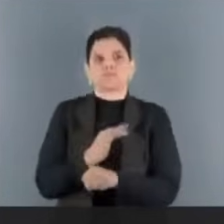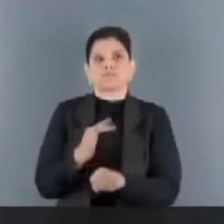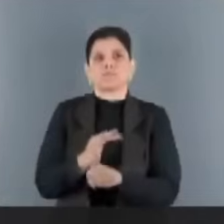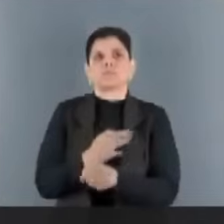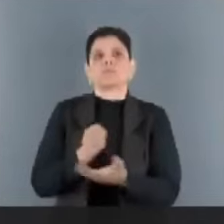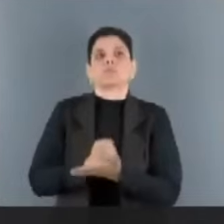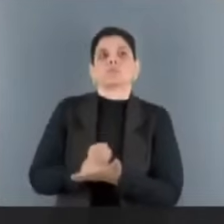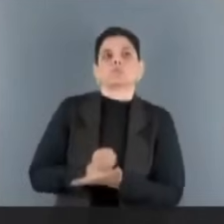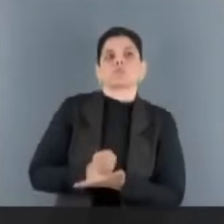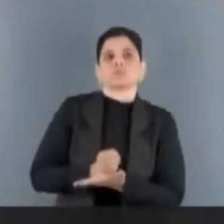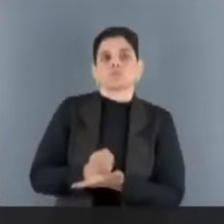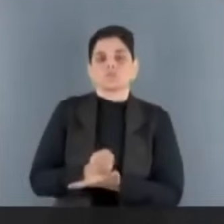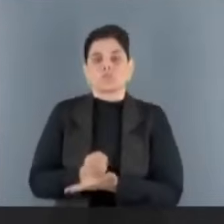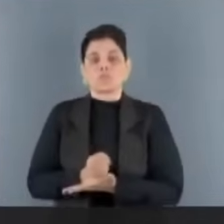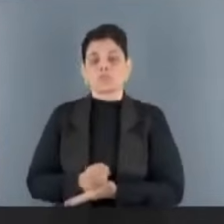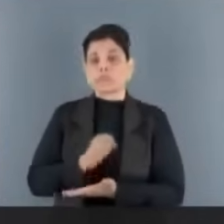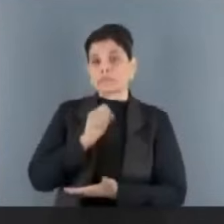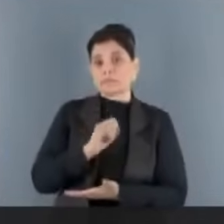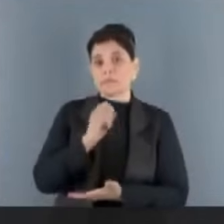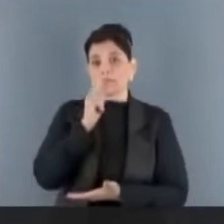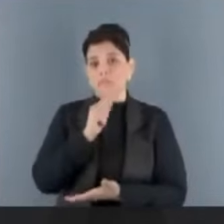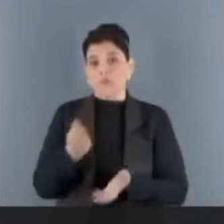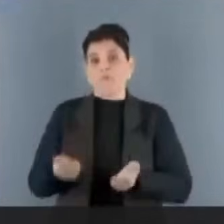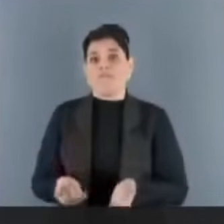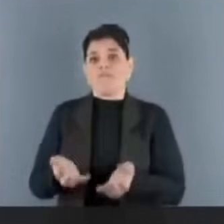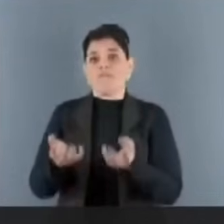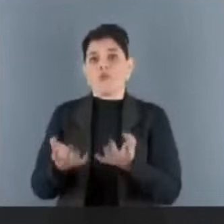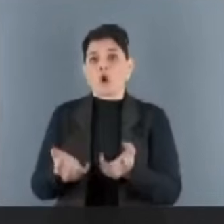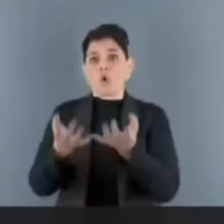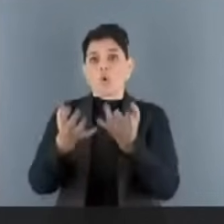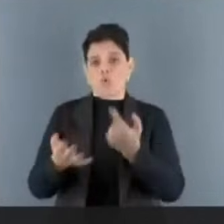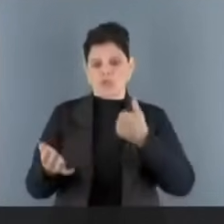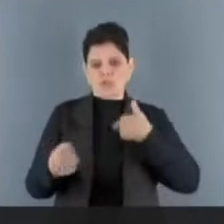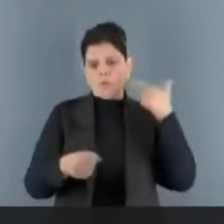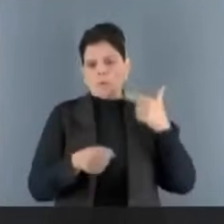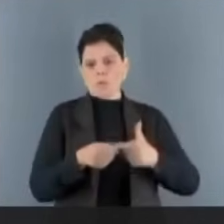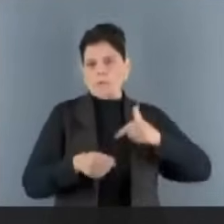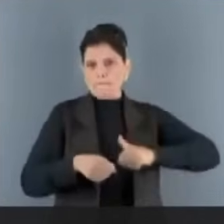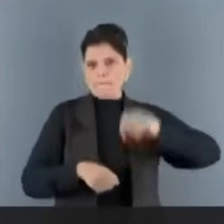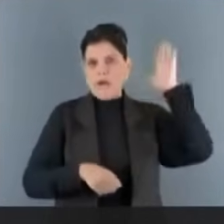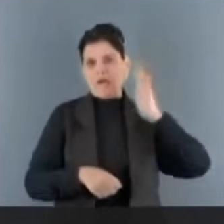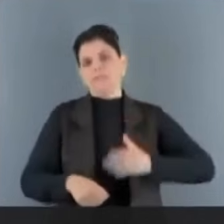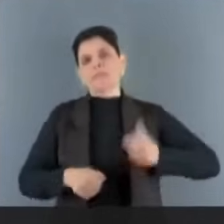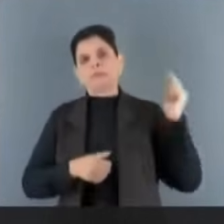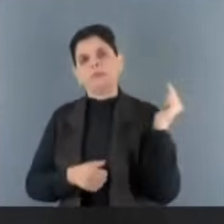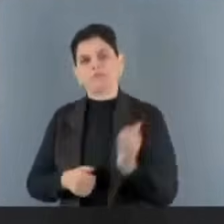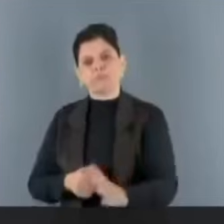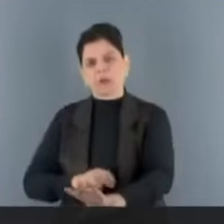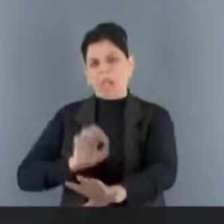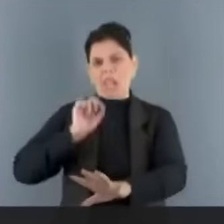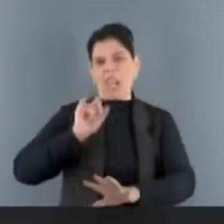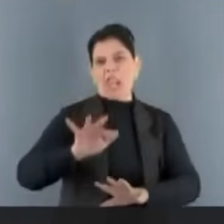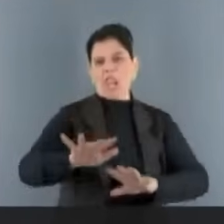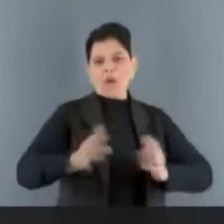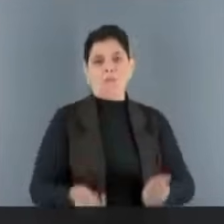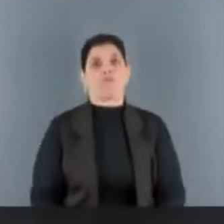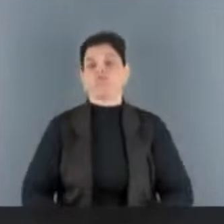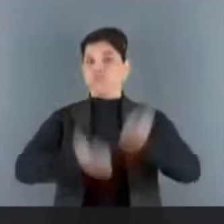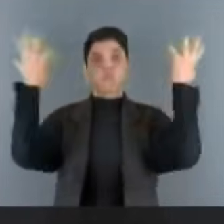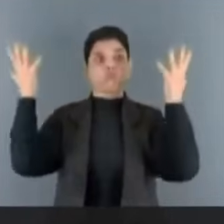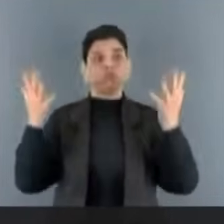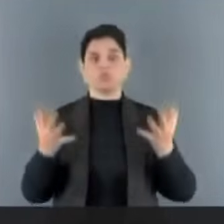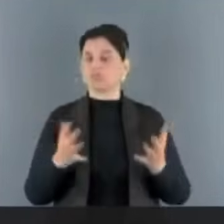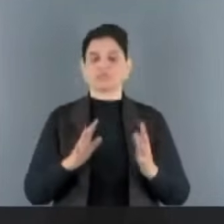apagando fogo, jogando gasolina. A senhora gerencia as crises conversando com a pessoa e retirando as pessoas.